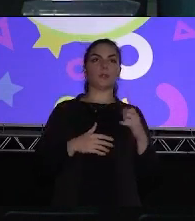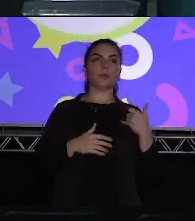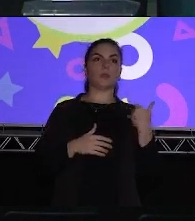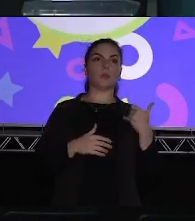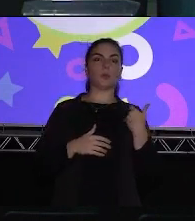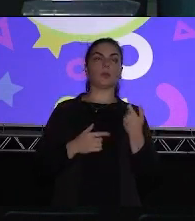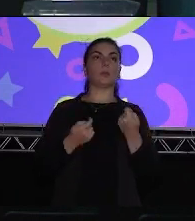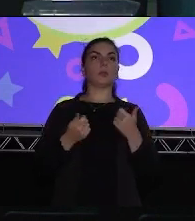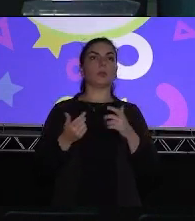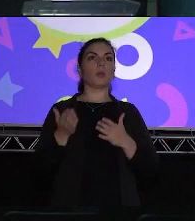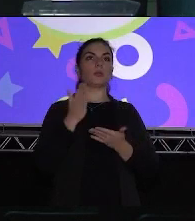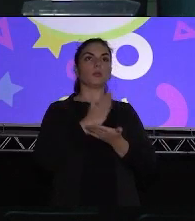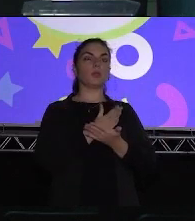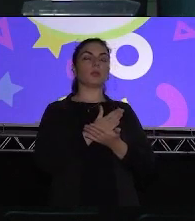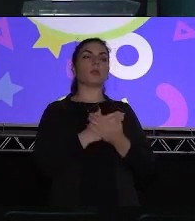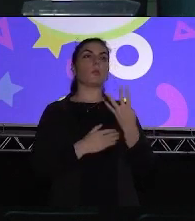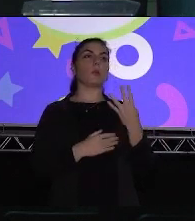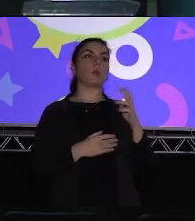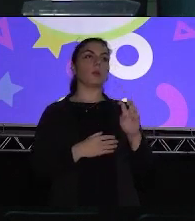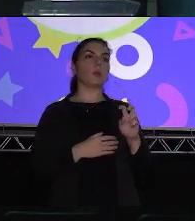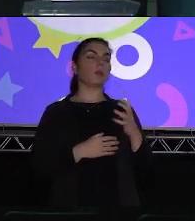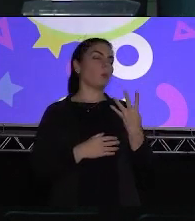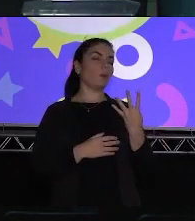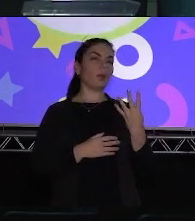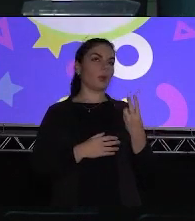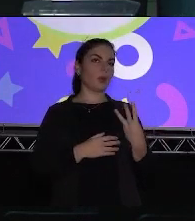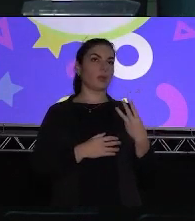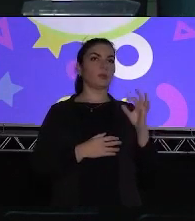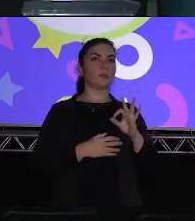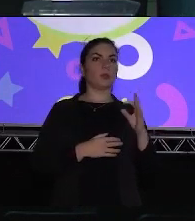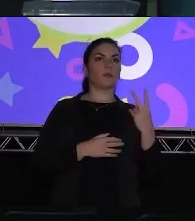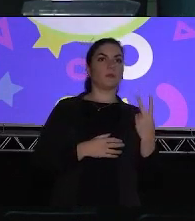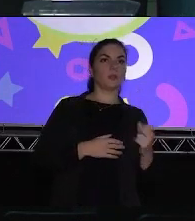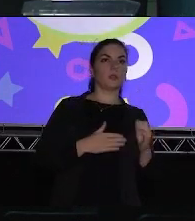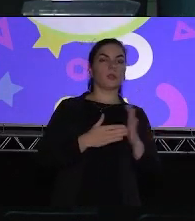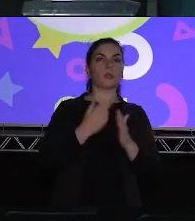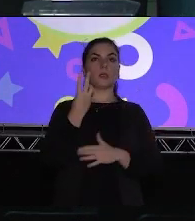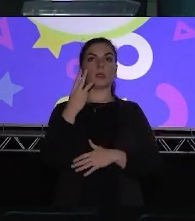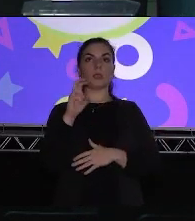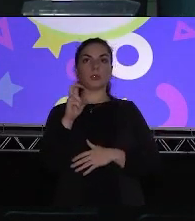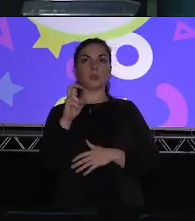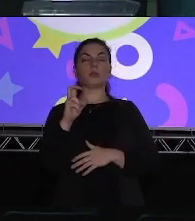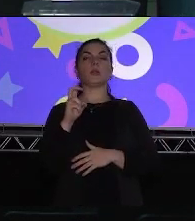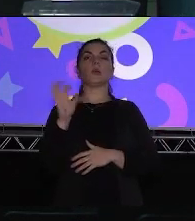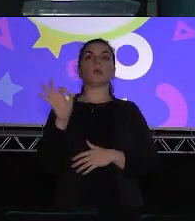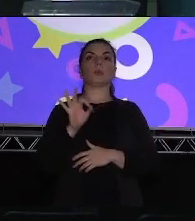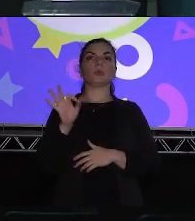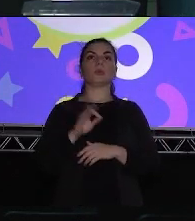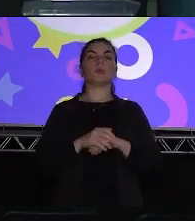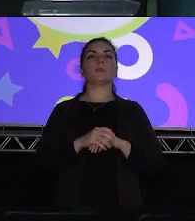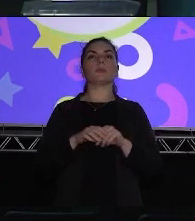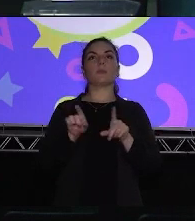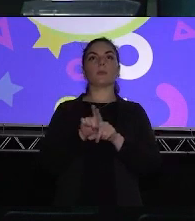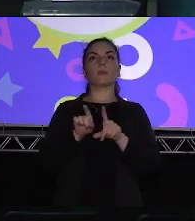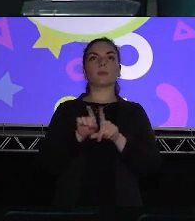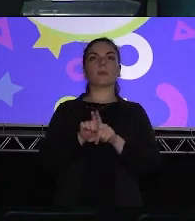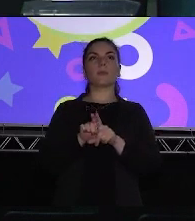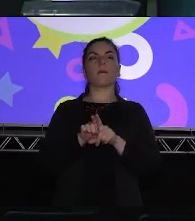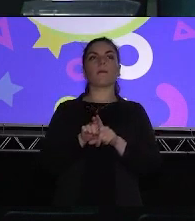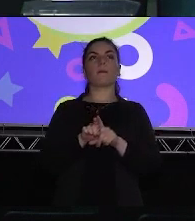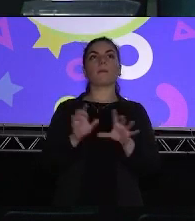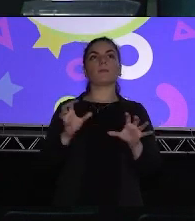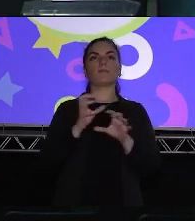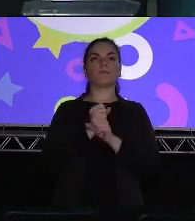quase a outra metade, 43%, entre 26 e 35 anos. E pessoas aí nas pontas,